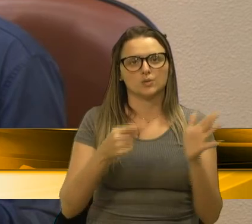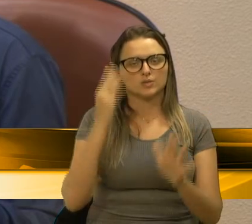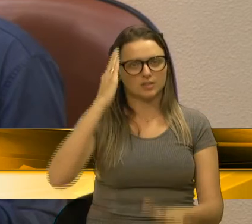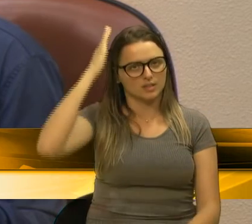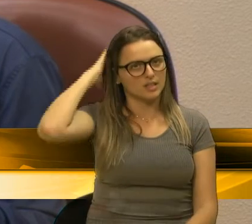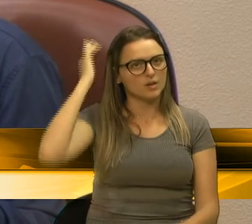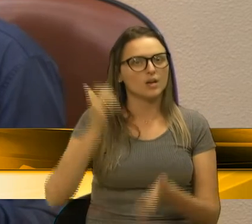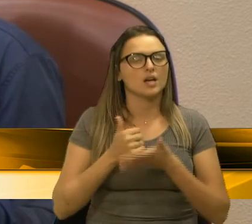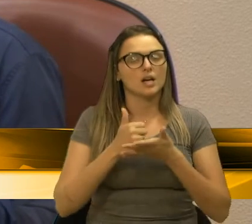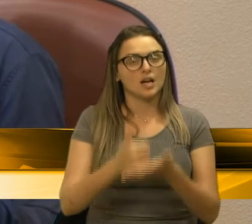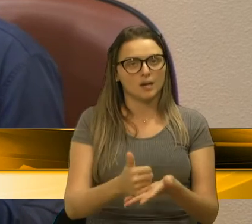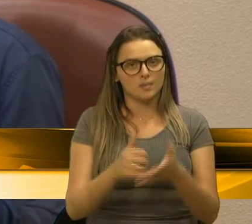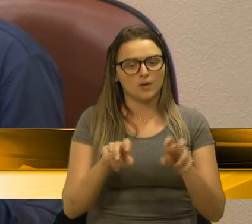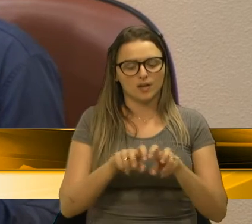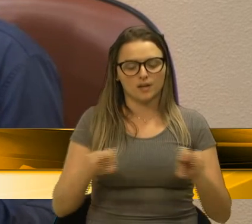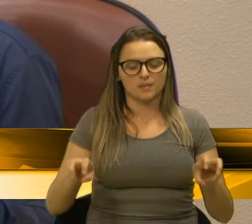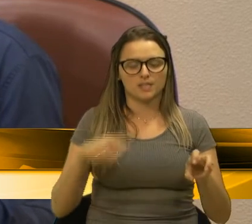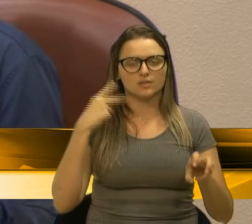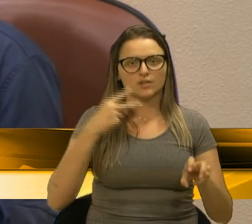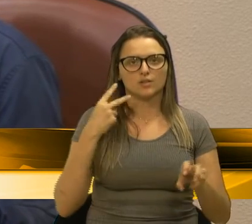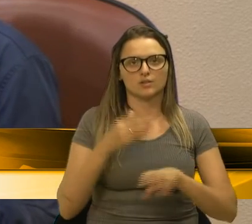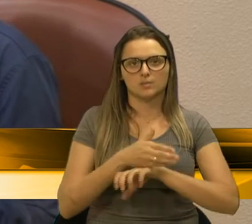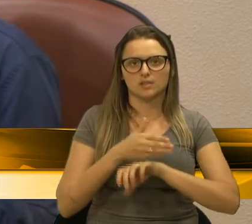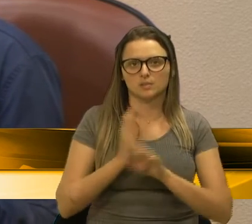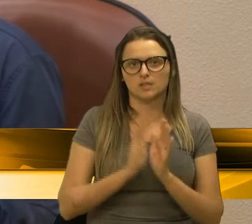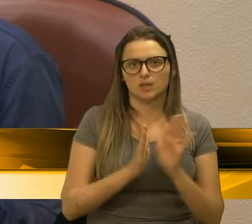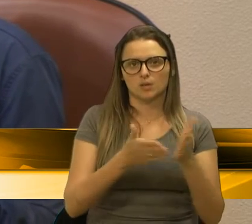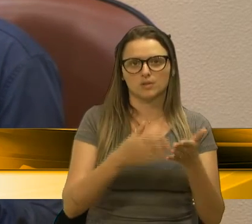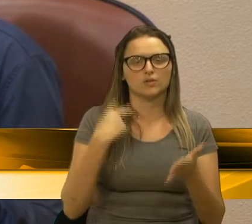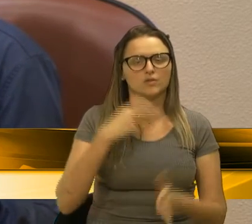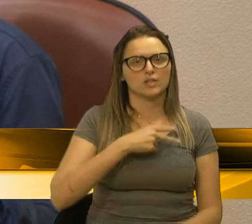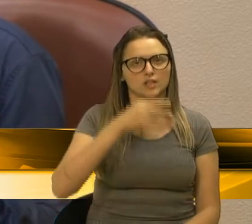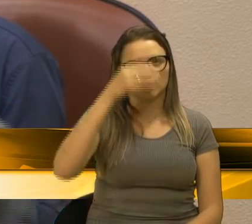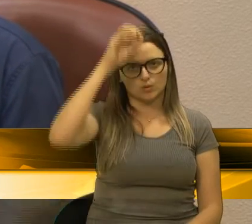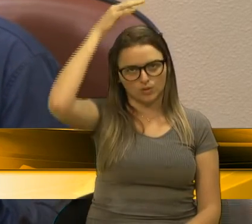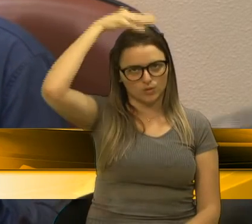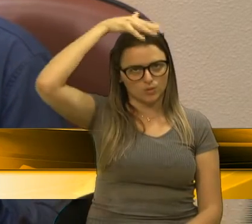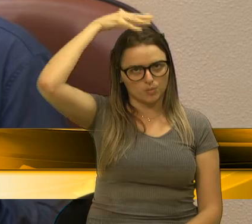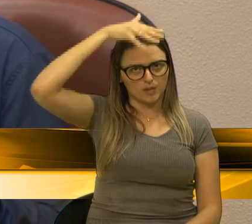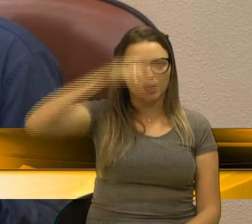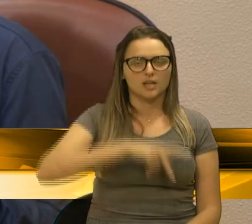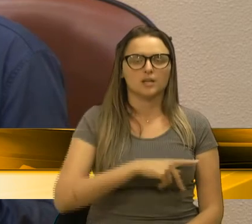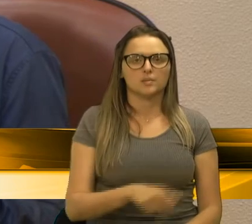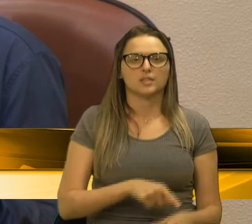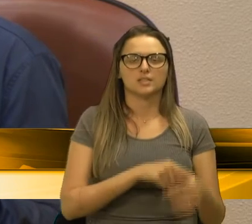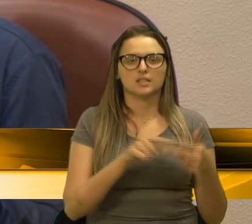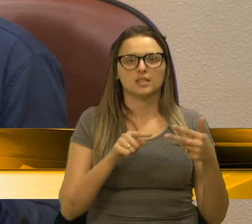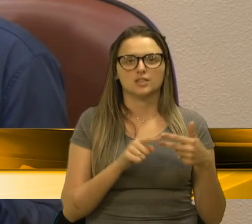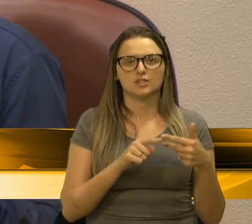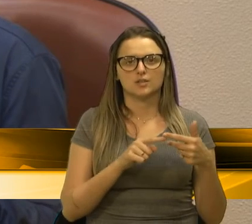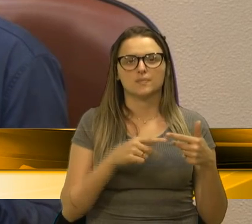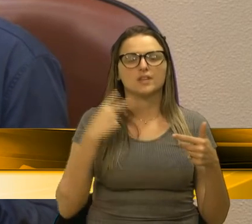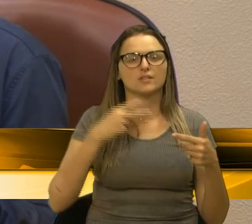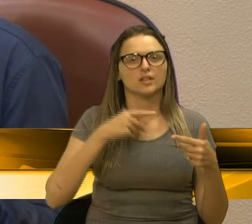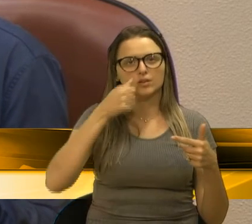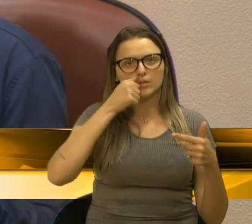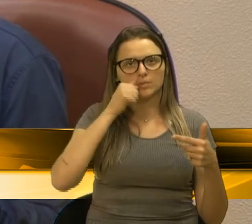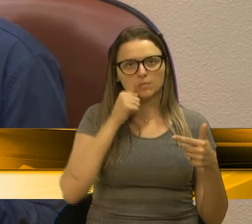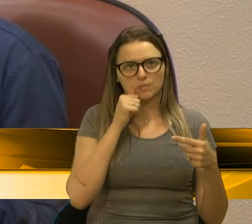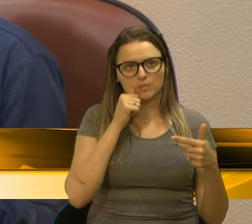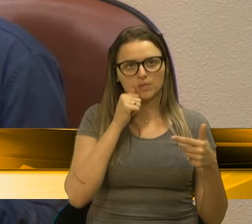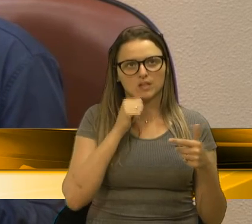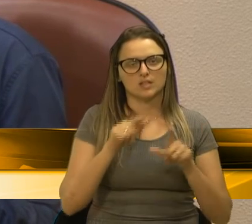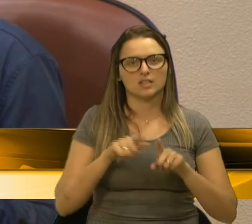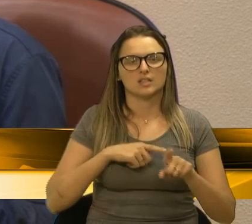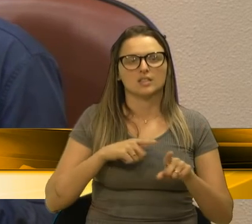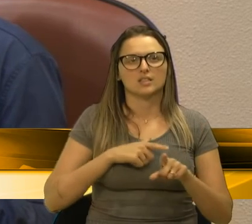Guerra, acompanha esta mesa os vereadores que integram a comissão processante, vereador Alceu Tomé, presidente, a vereadora Paula Cristina Iores,